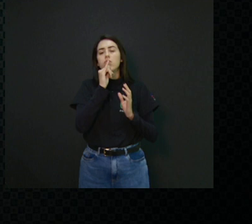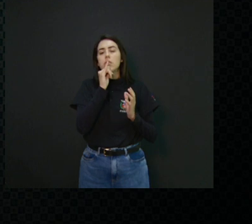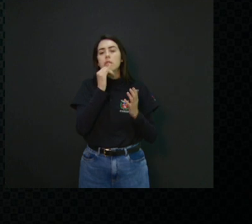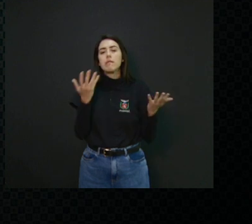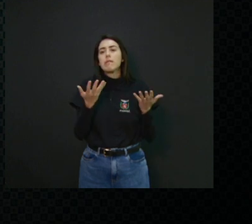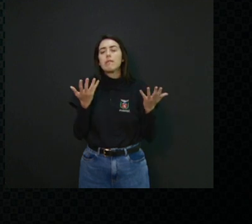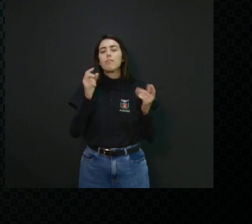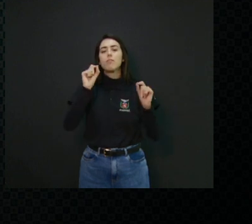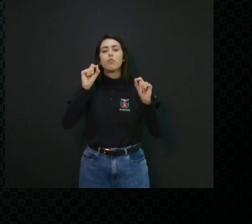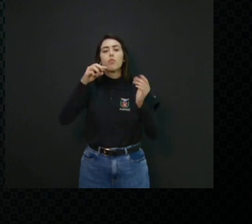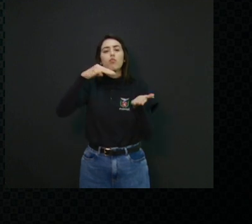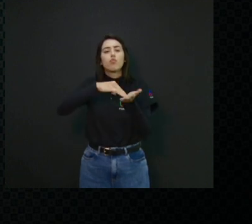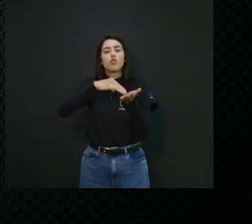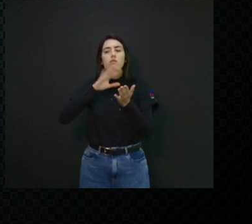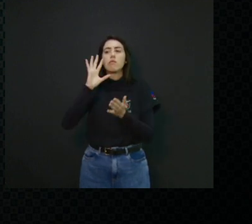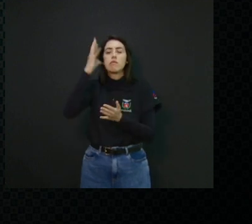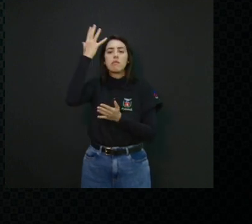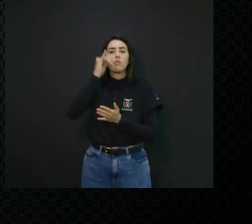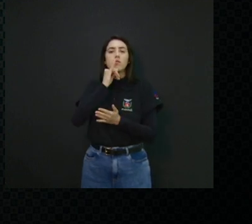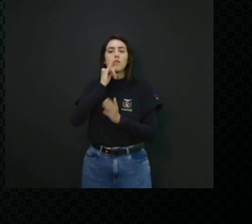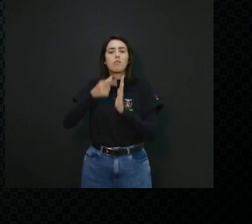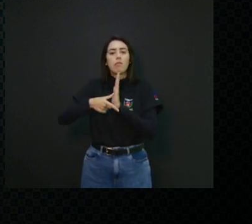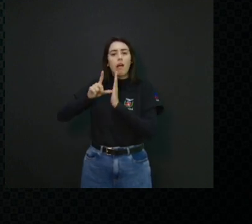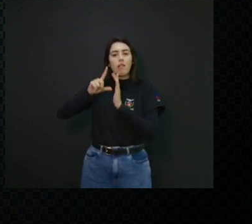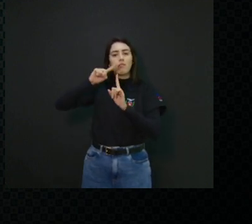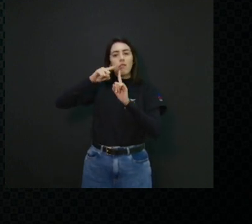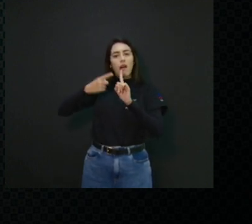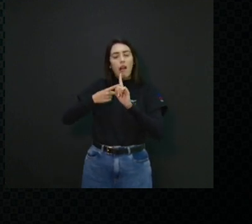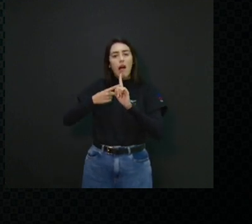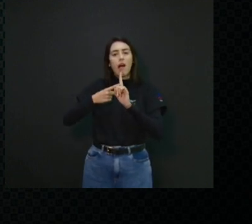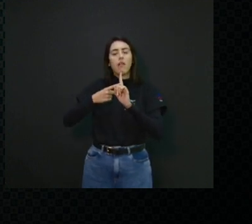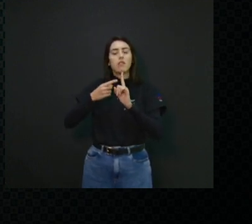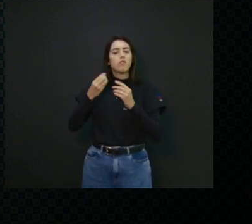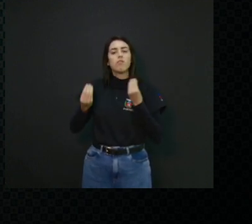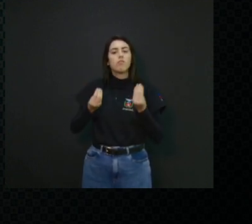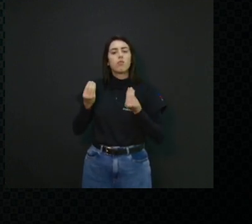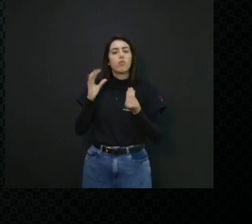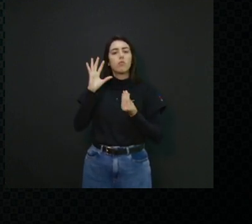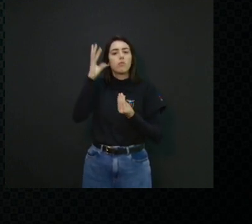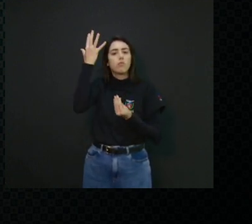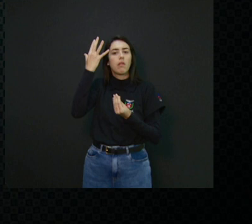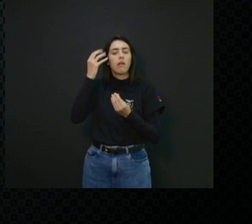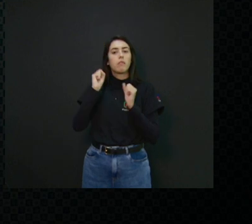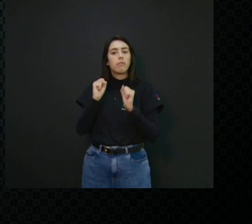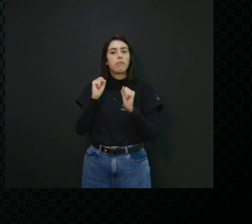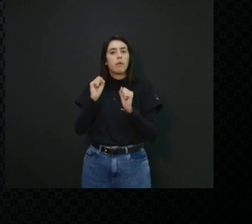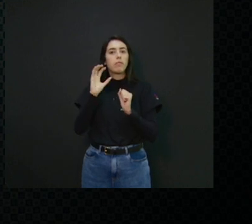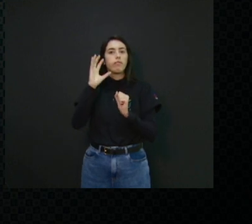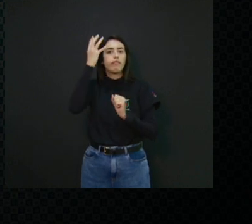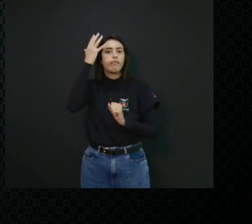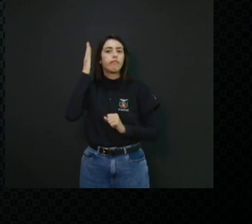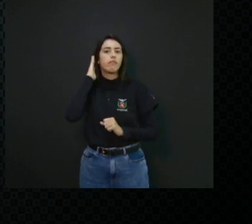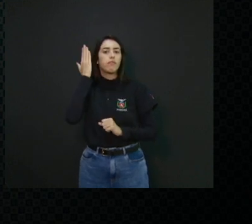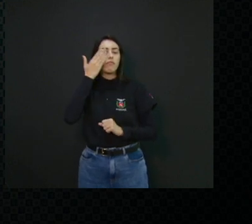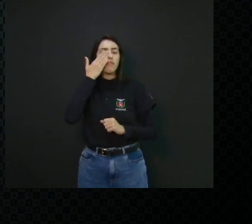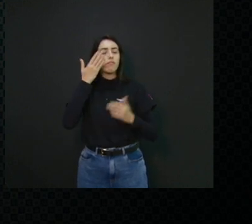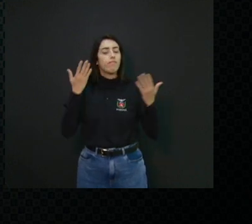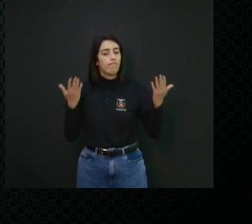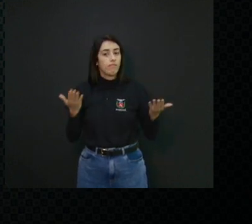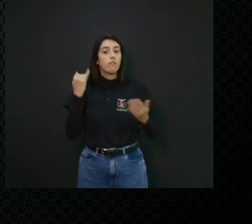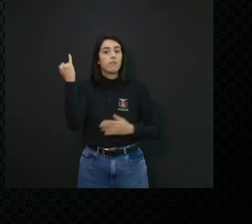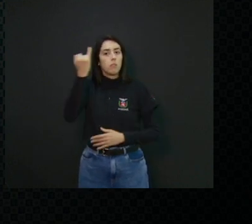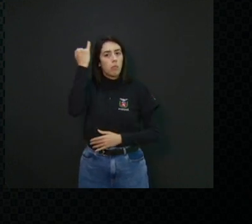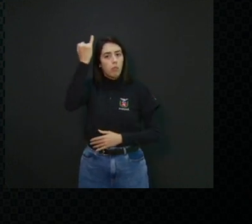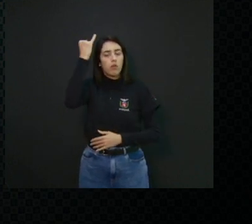principais causas pré-natais, perinatais e pós-natais que levam à surdocegueira? Eu acho que é interessante o pessoal,